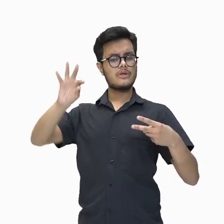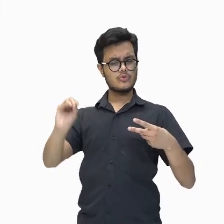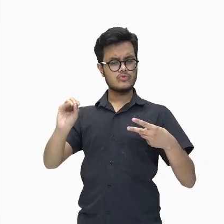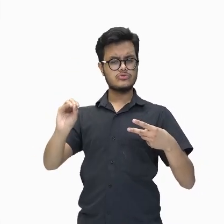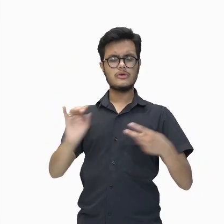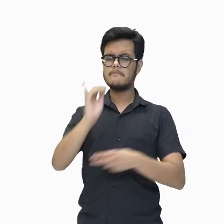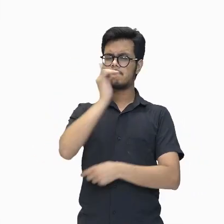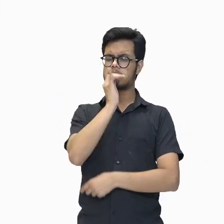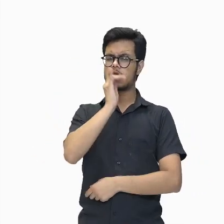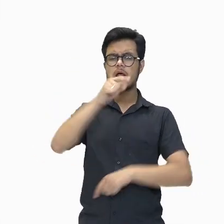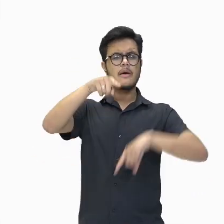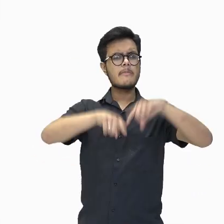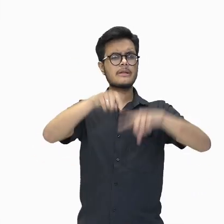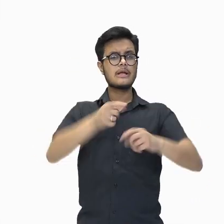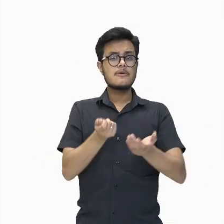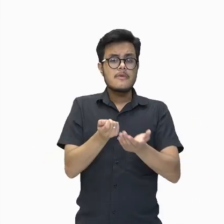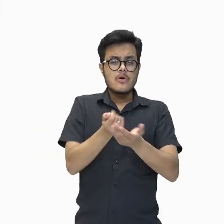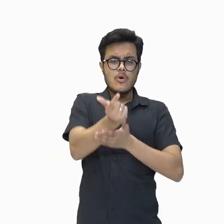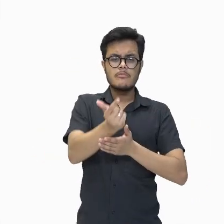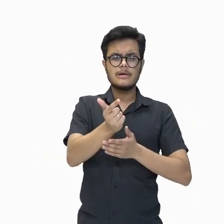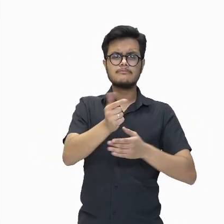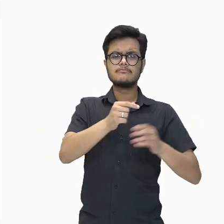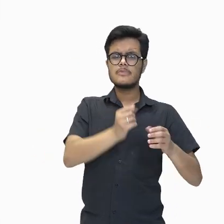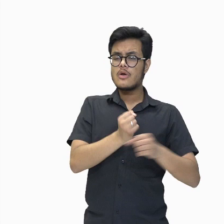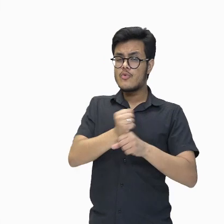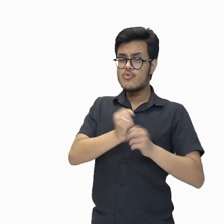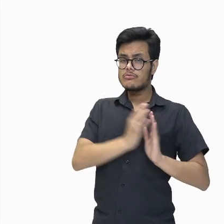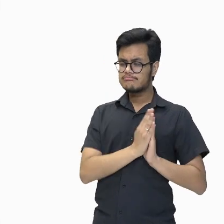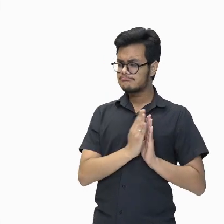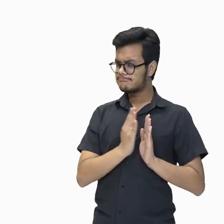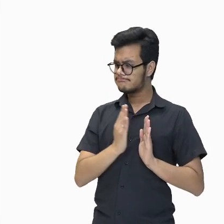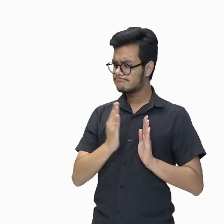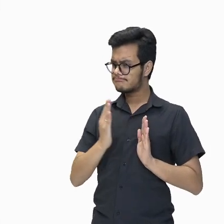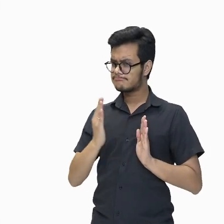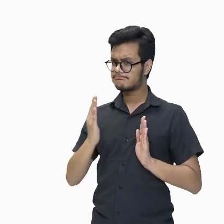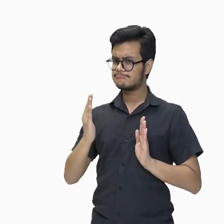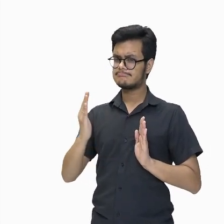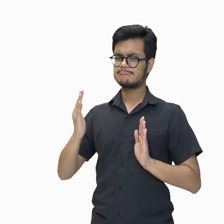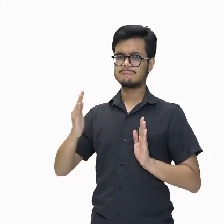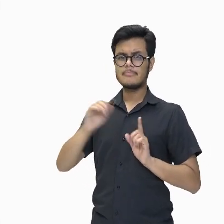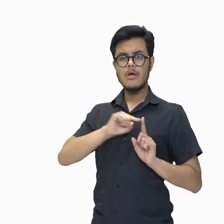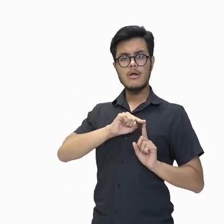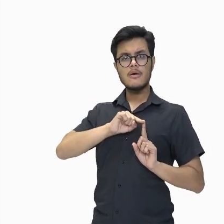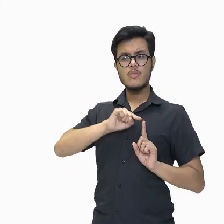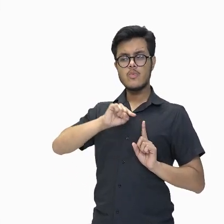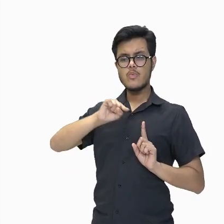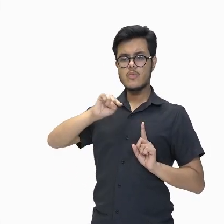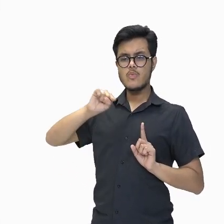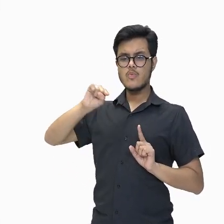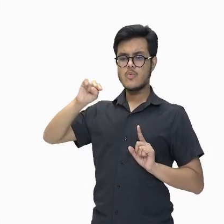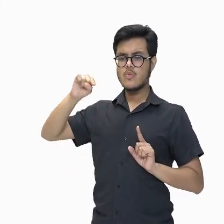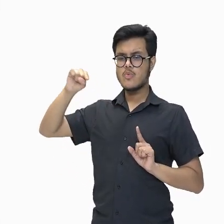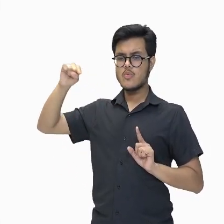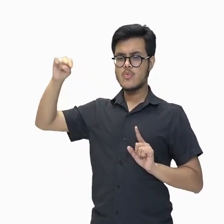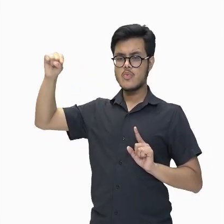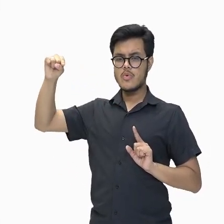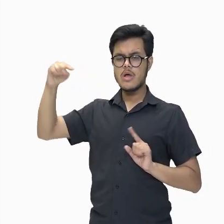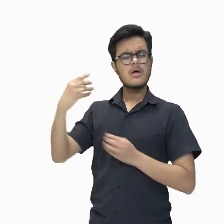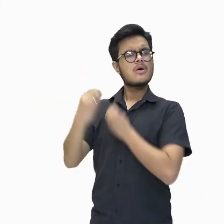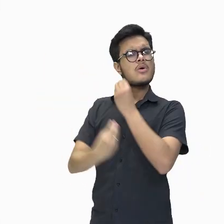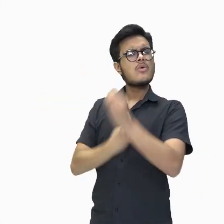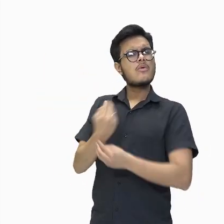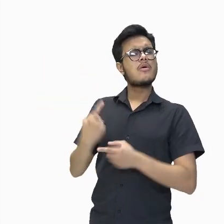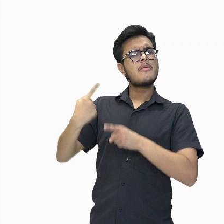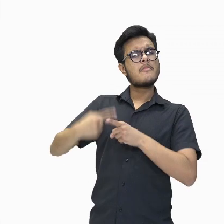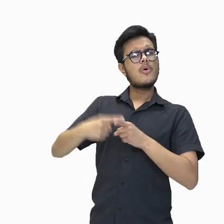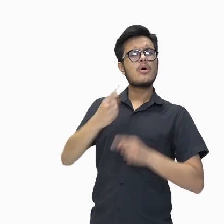uma mercadoria se altera mediante aumentos ou descontos sucessivos. Então vamos entender aqui como